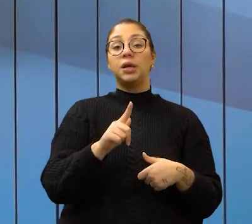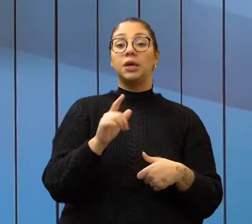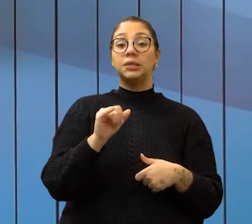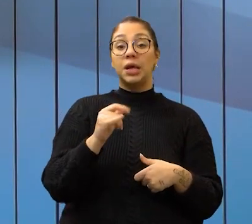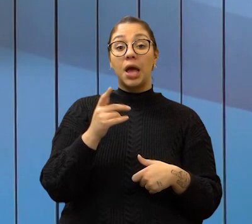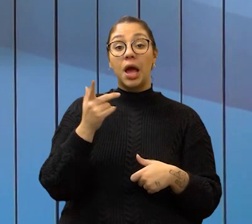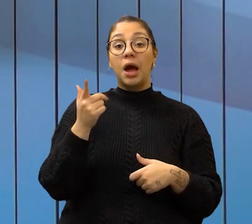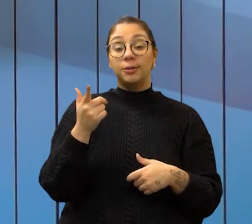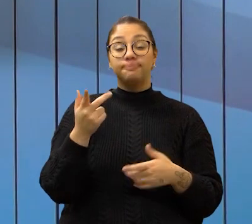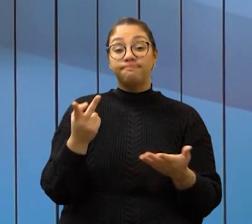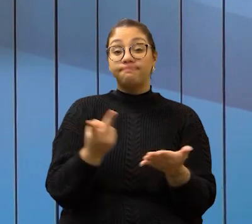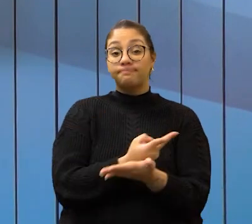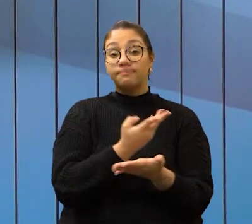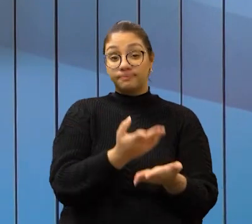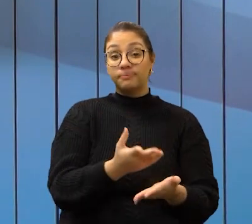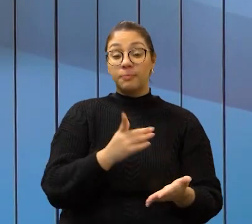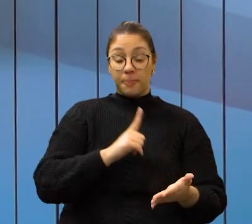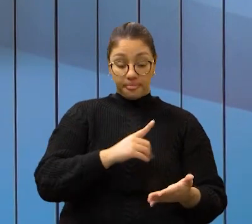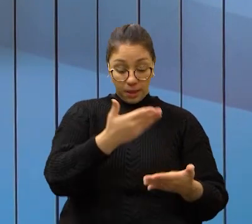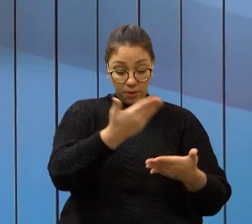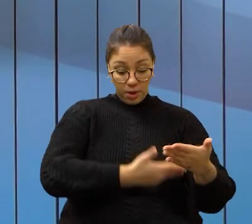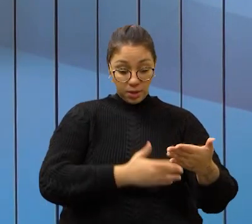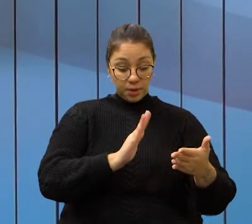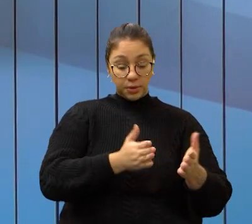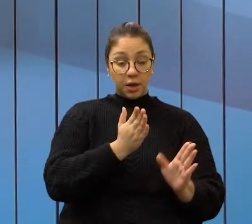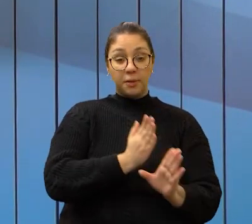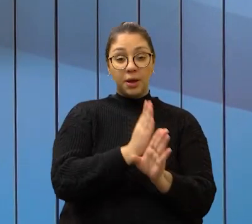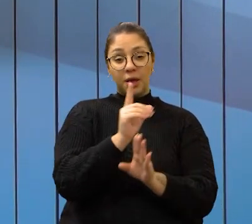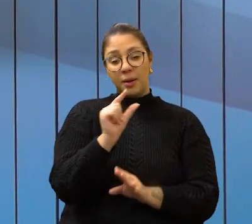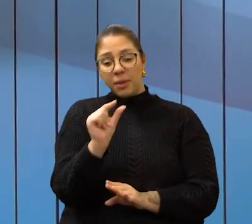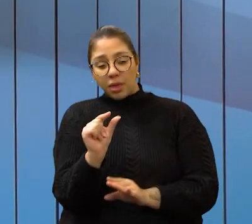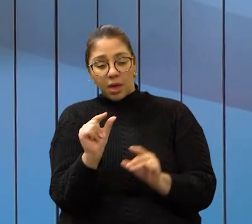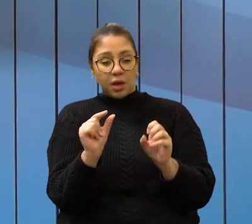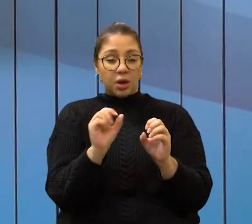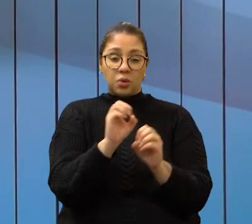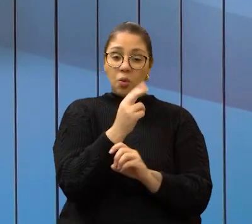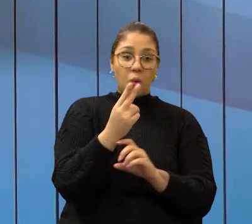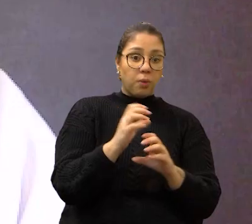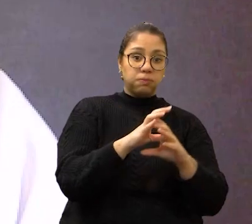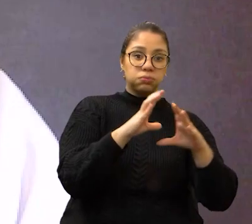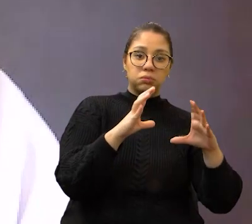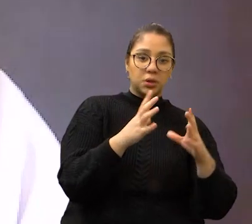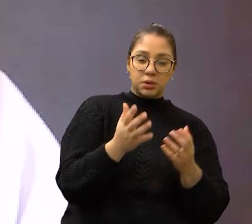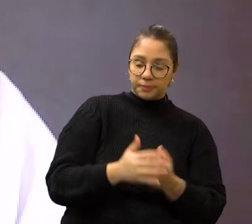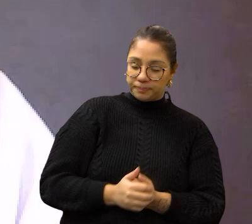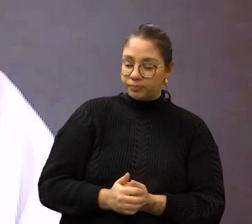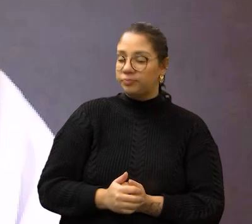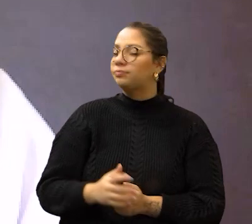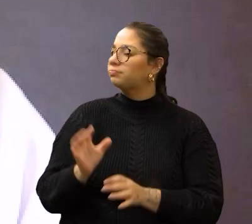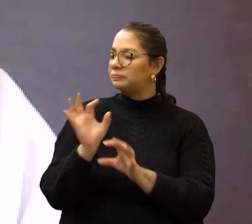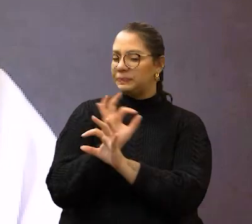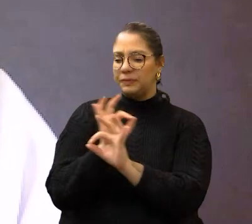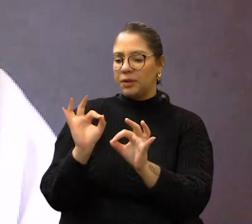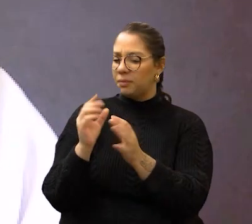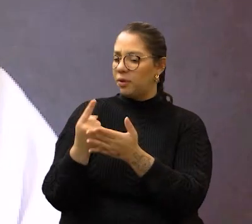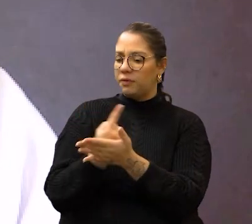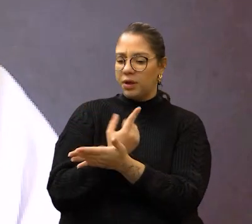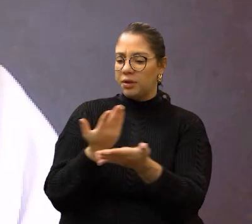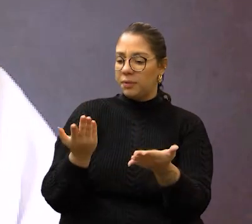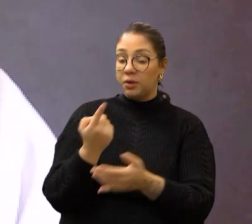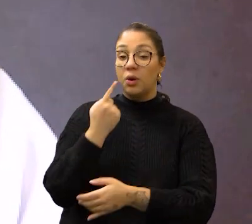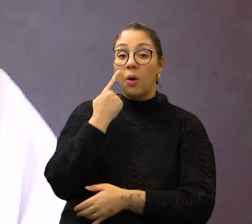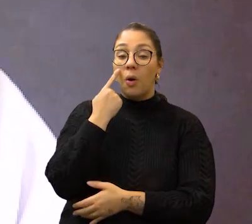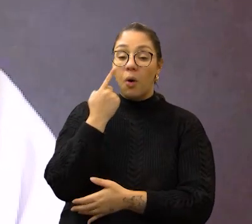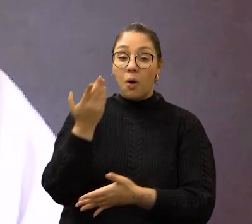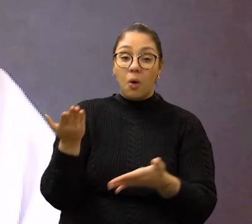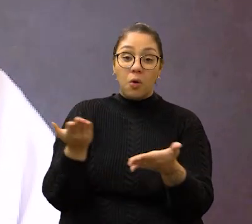acontece de aparecer em um exame o mioma, seja ele pequeno ou grande? Perfeita essa pergunta. Olha, o que a